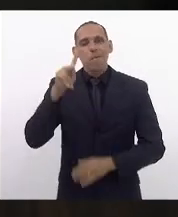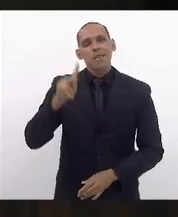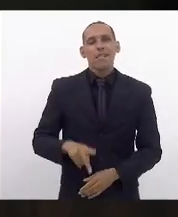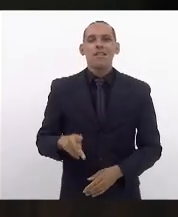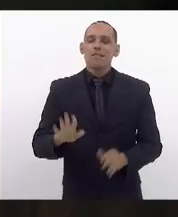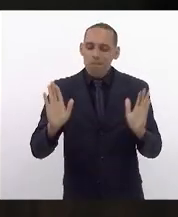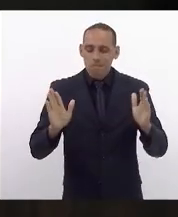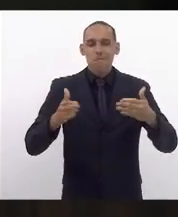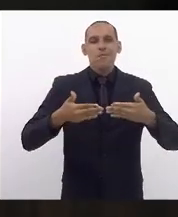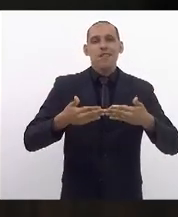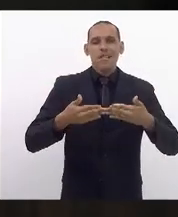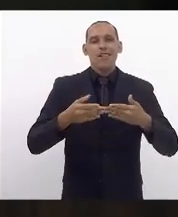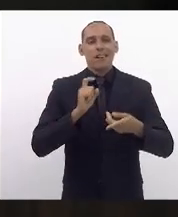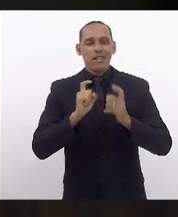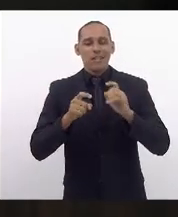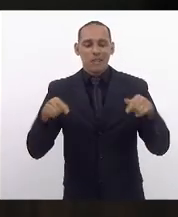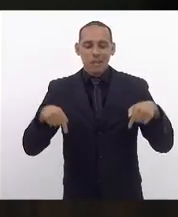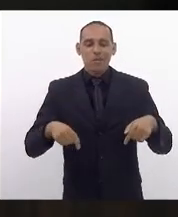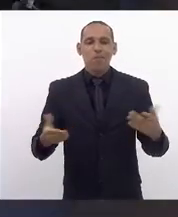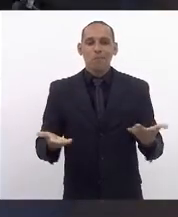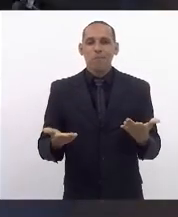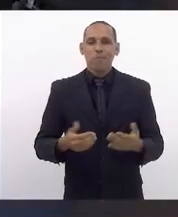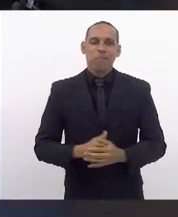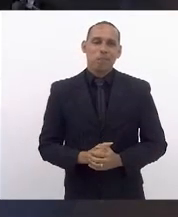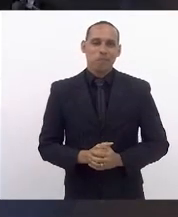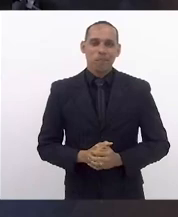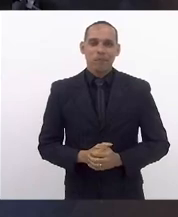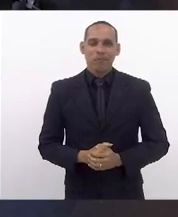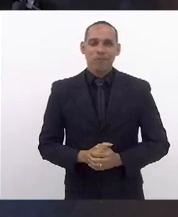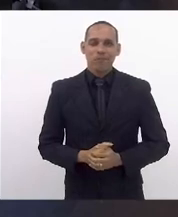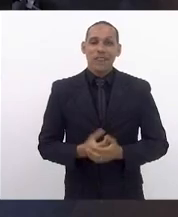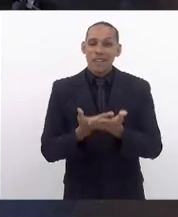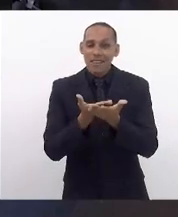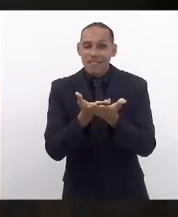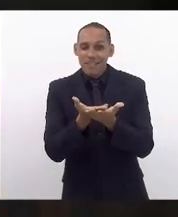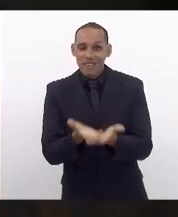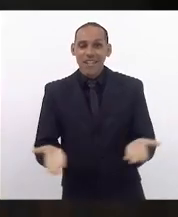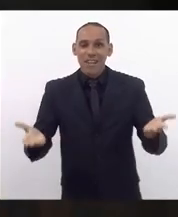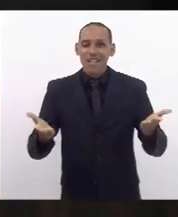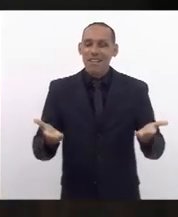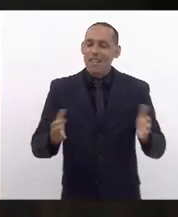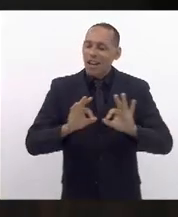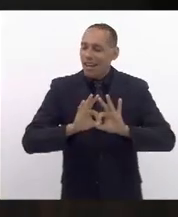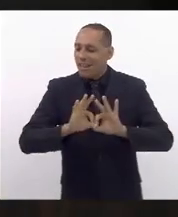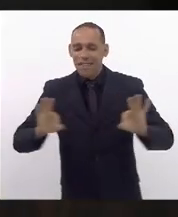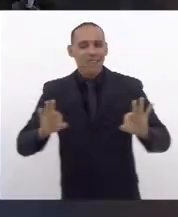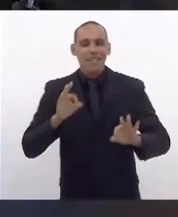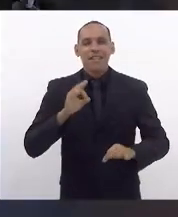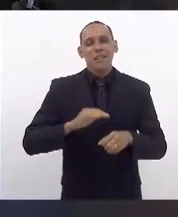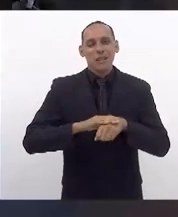declara encerrada a presente sessão. Tenham todos uma excelente noite.